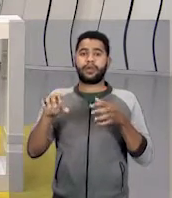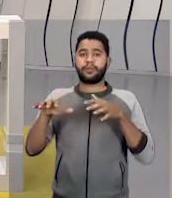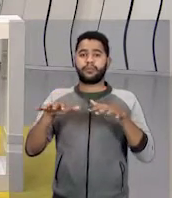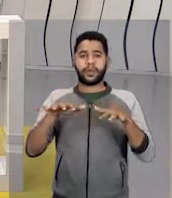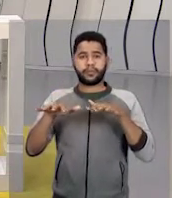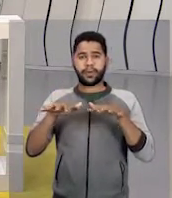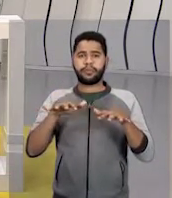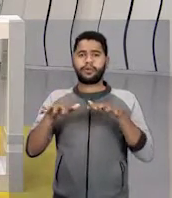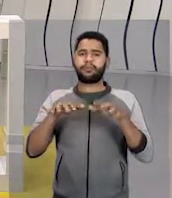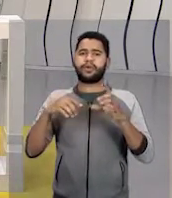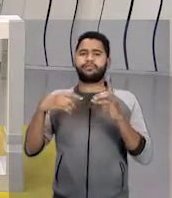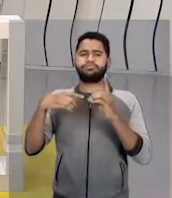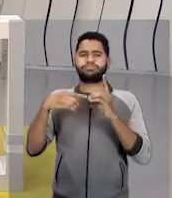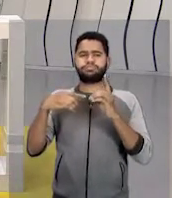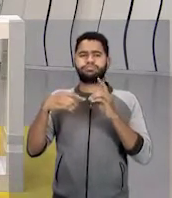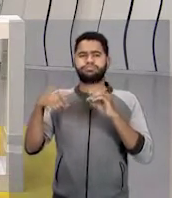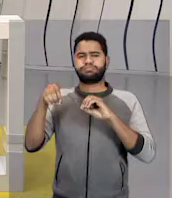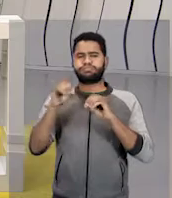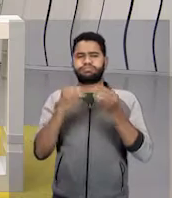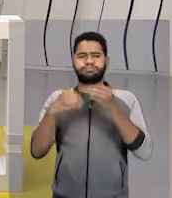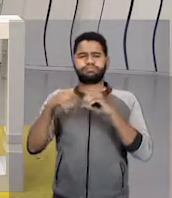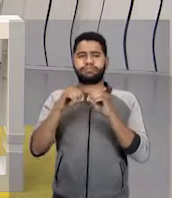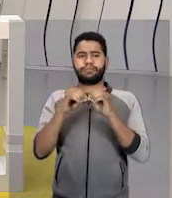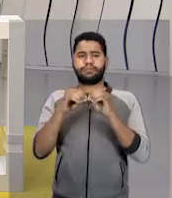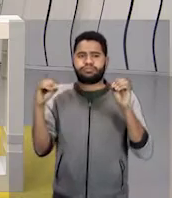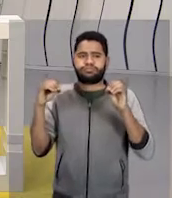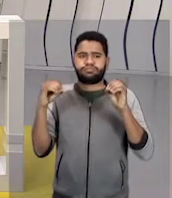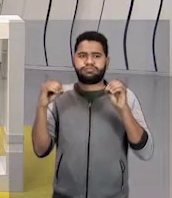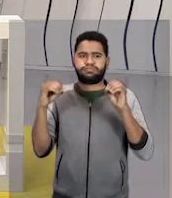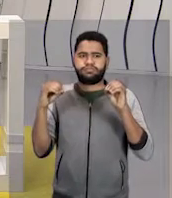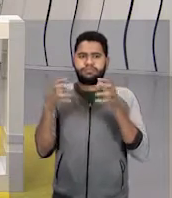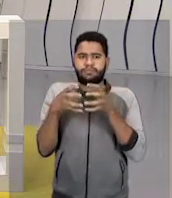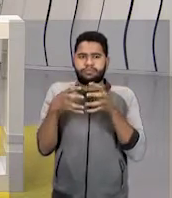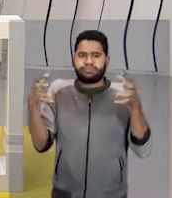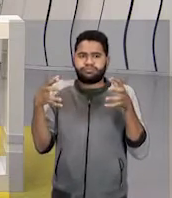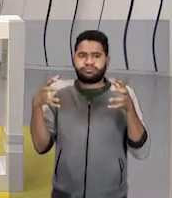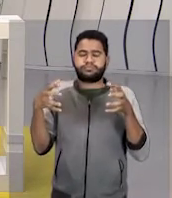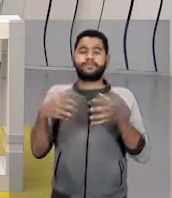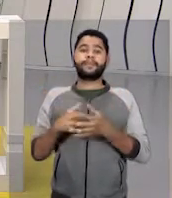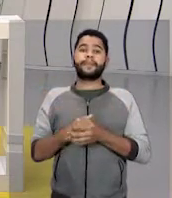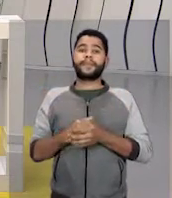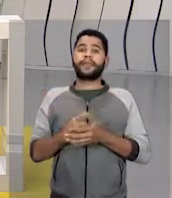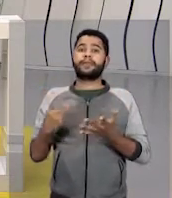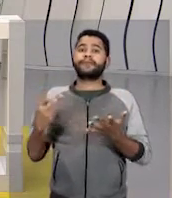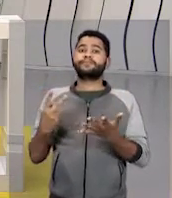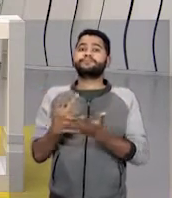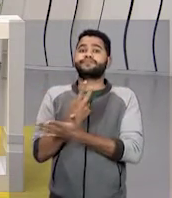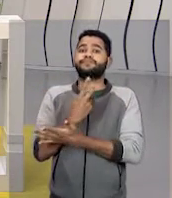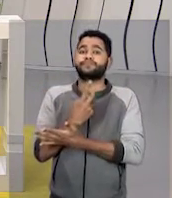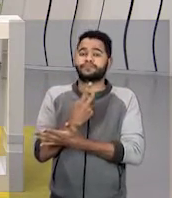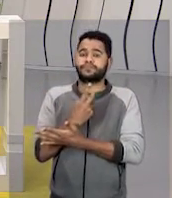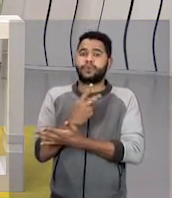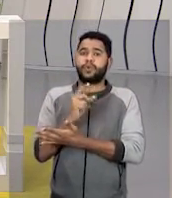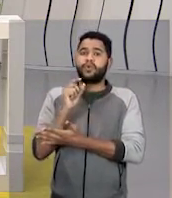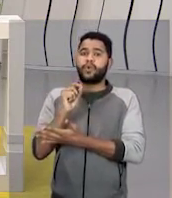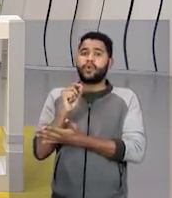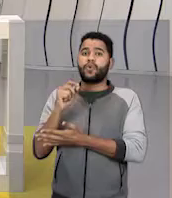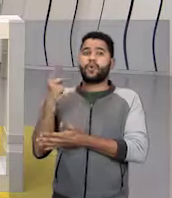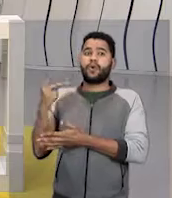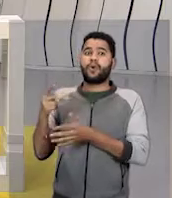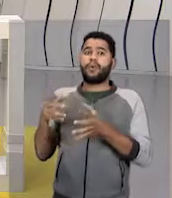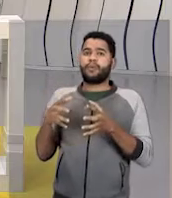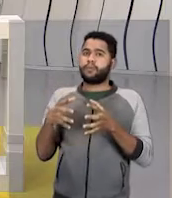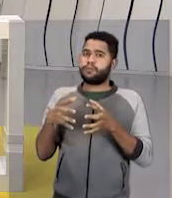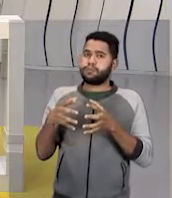movimentação das suas moléculas, vai se dilatar, correto? Quando ele se dilata, o que acontece com o seu